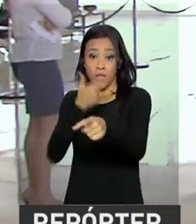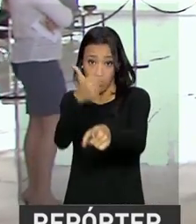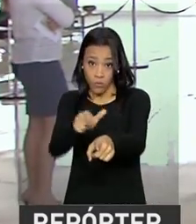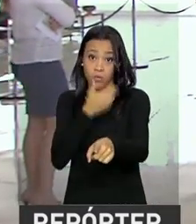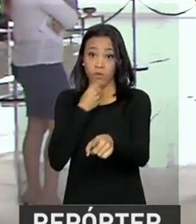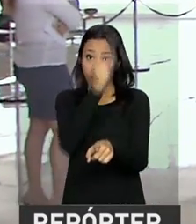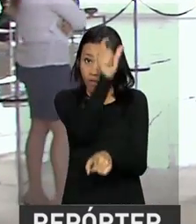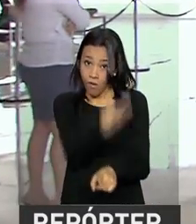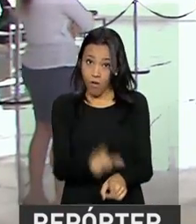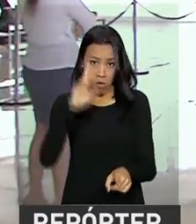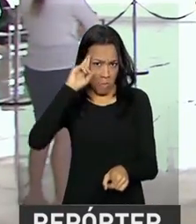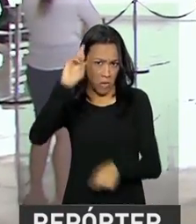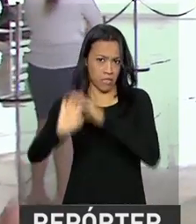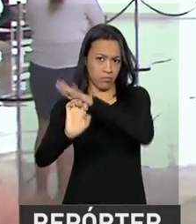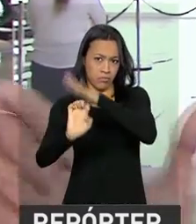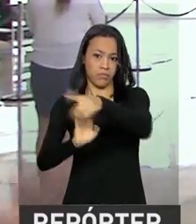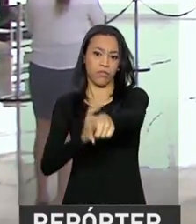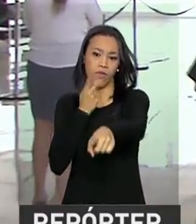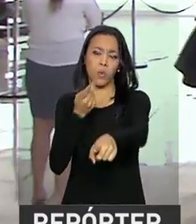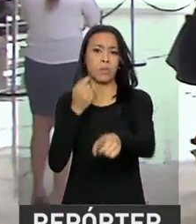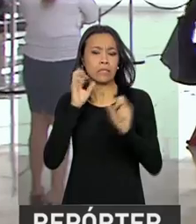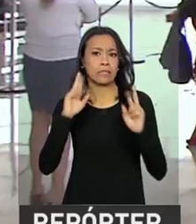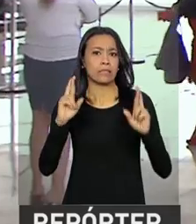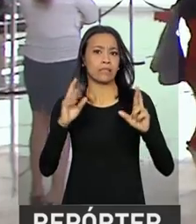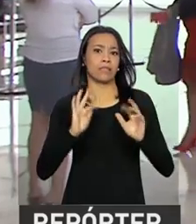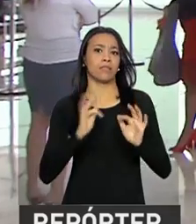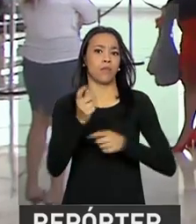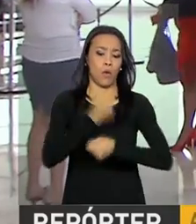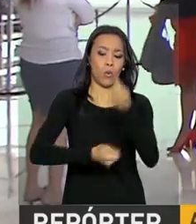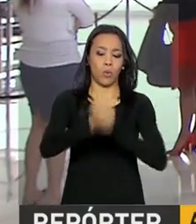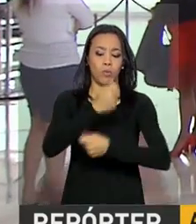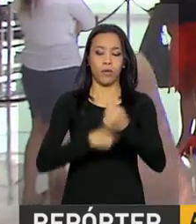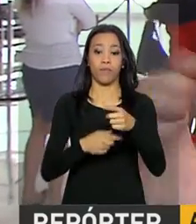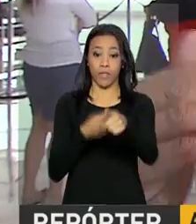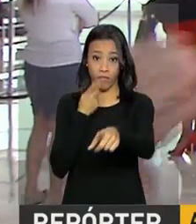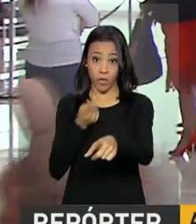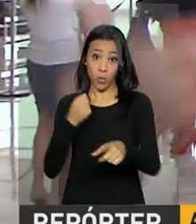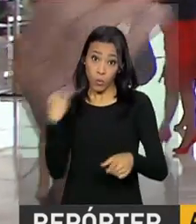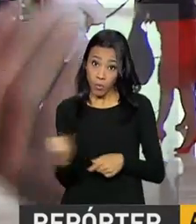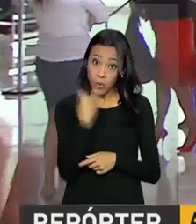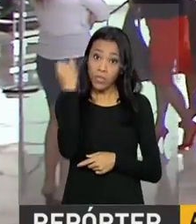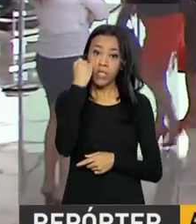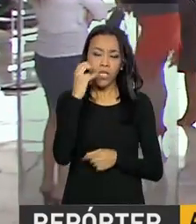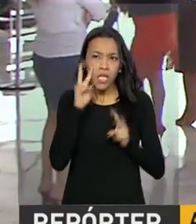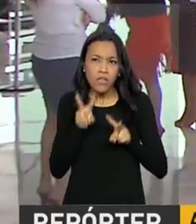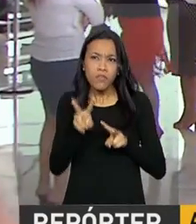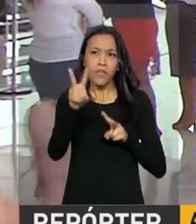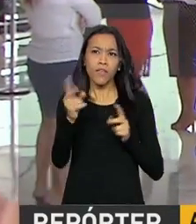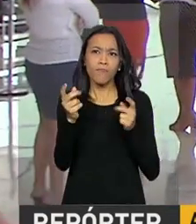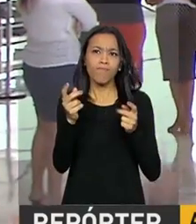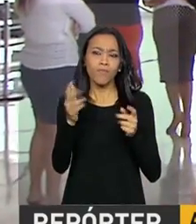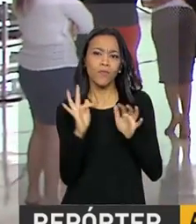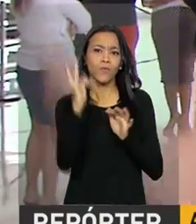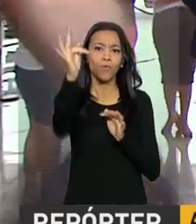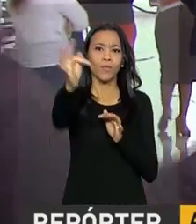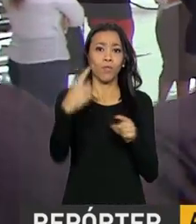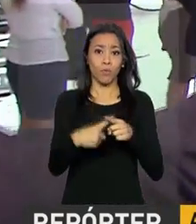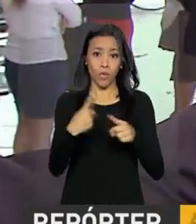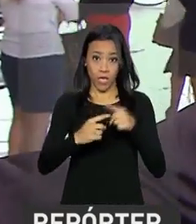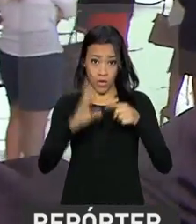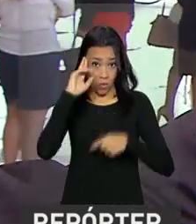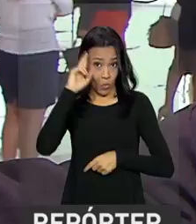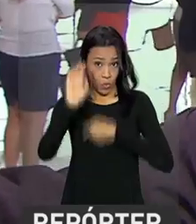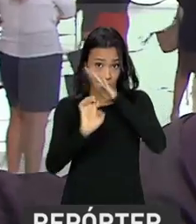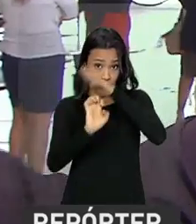expectativas em relação à economia O importante para o empresário ele vê perspectivas porque o empresário trabalha com